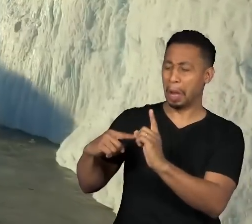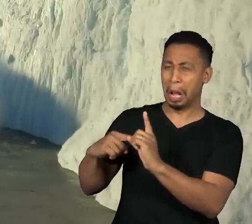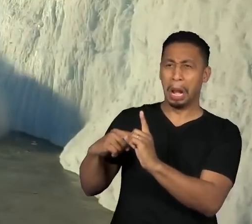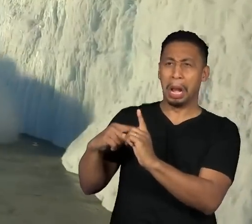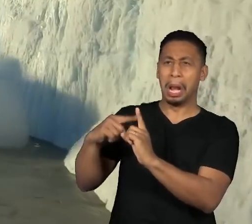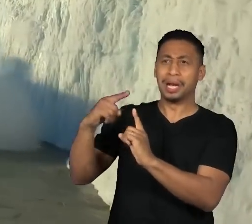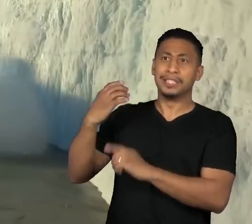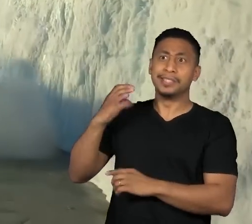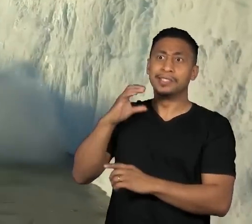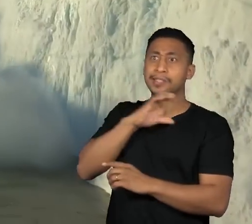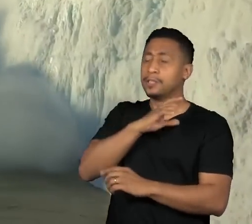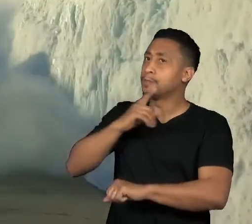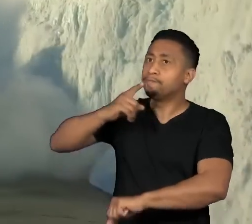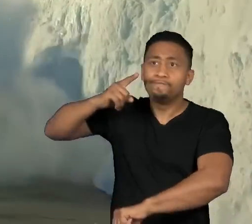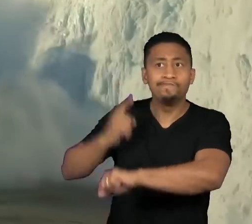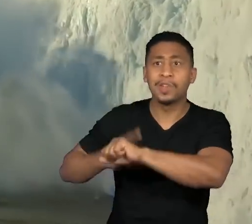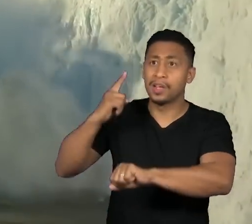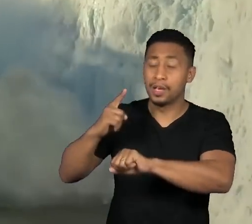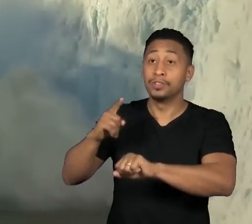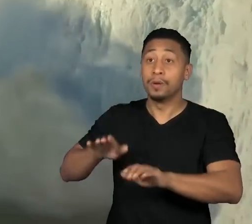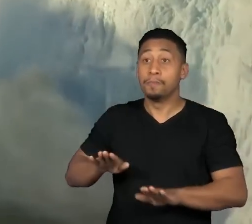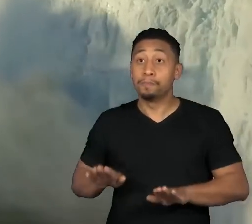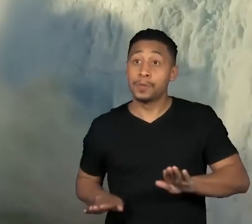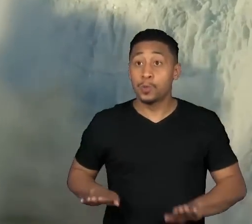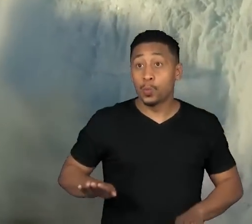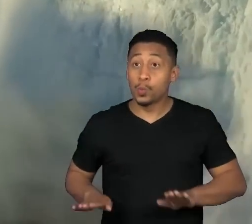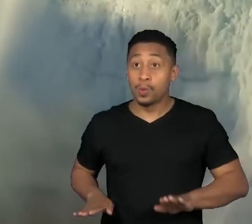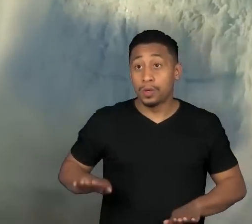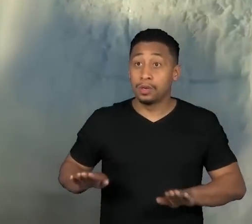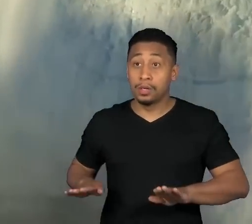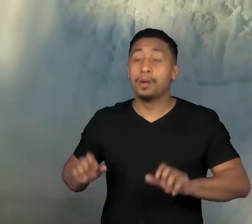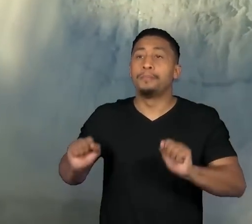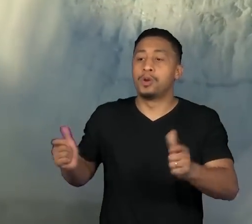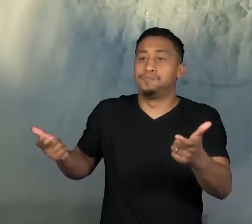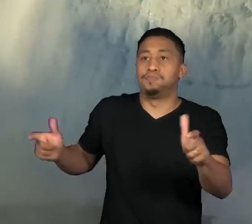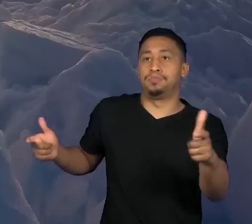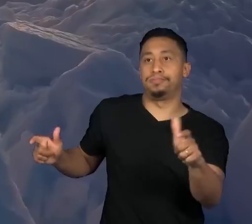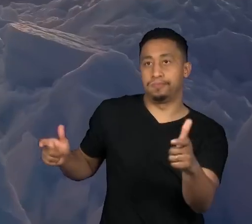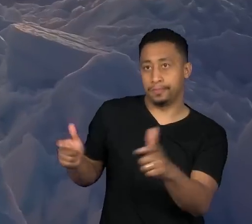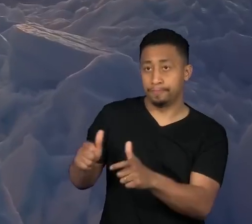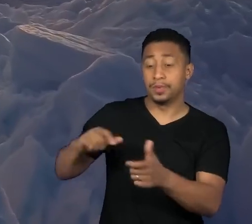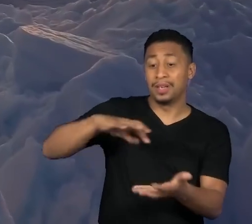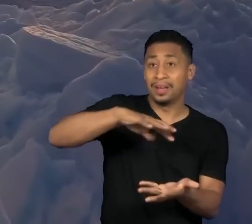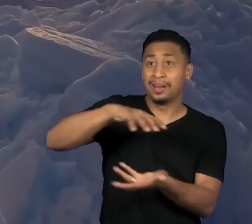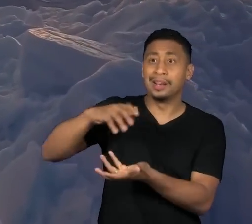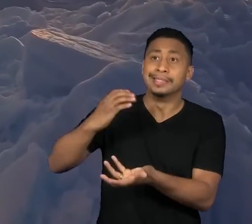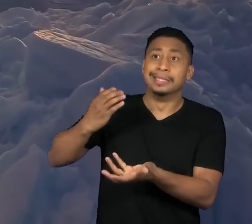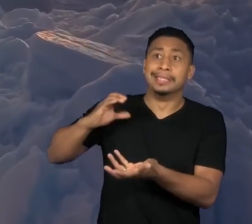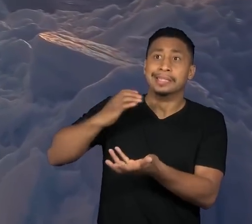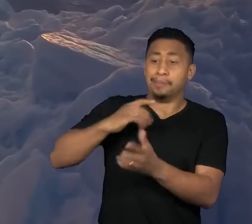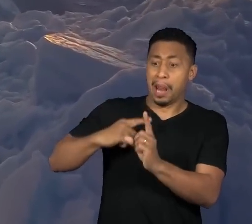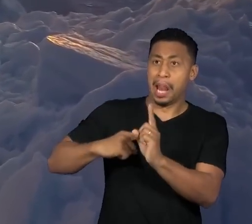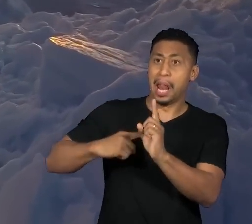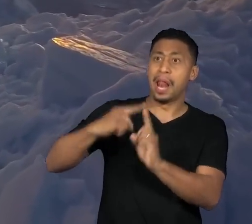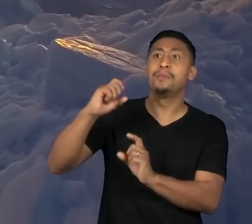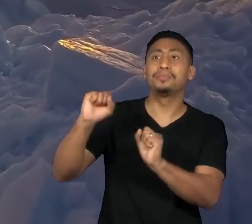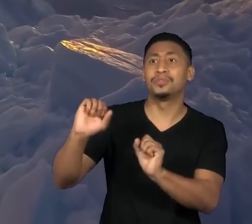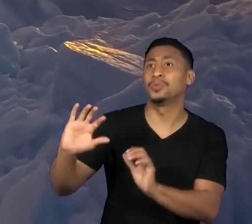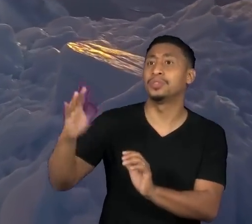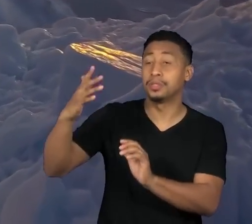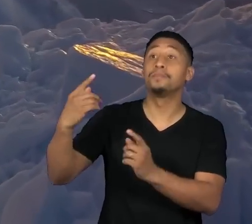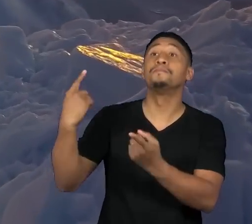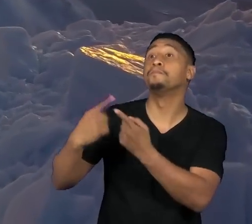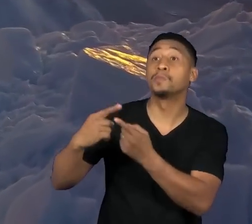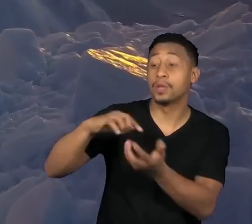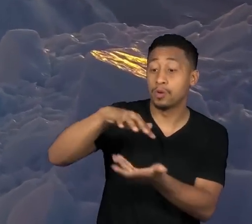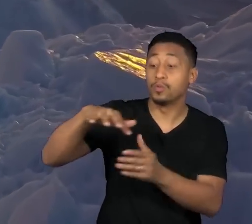pode impactar animais como os pinguins e acelerar o aquecimento global, por reduzir a quantidade de luz refletida